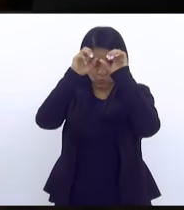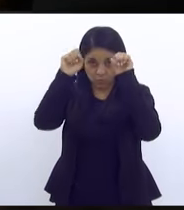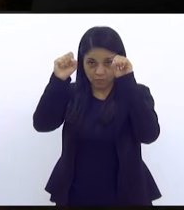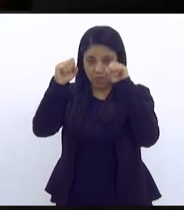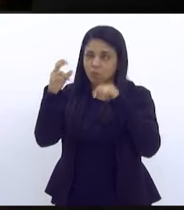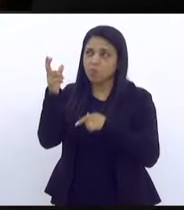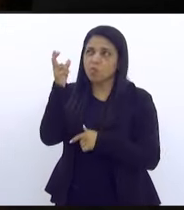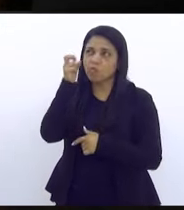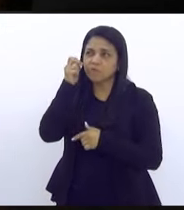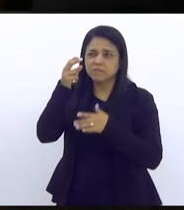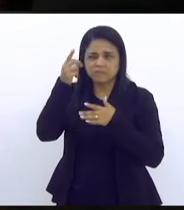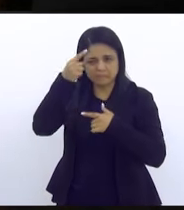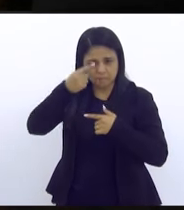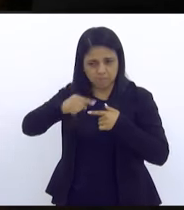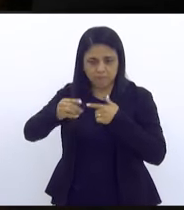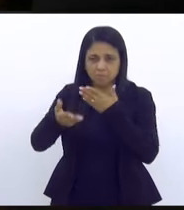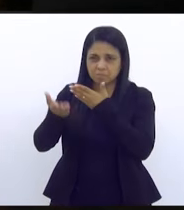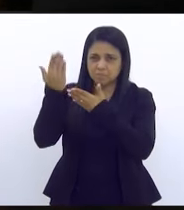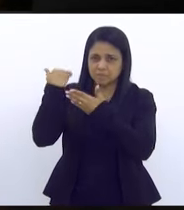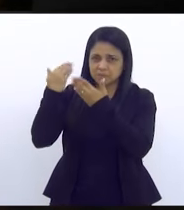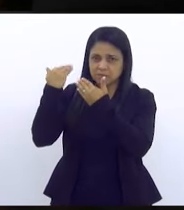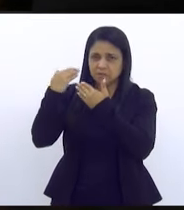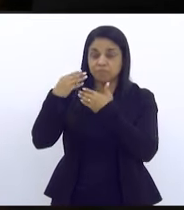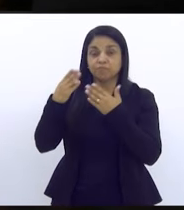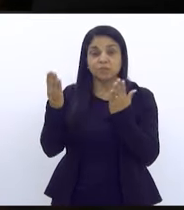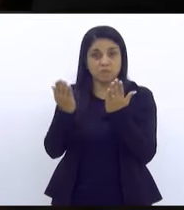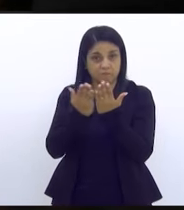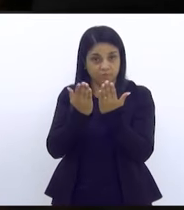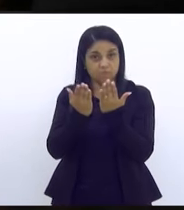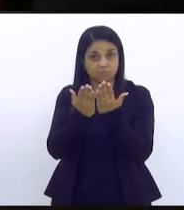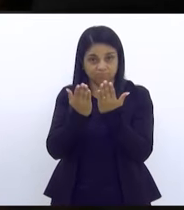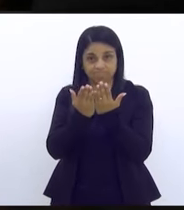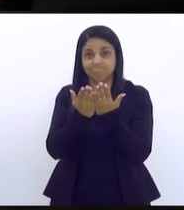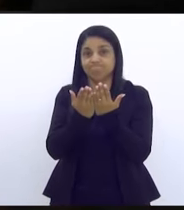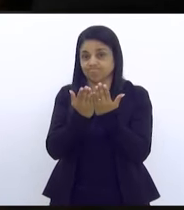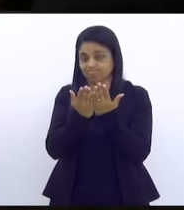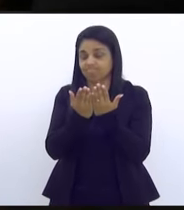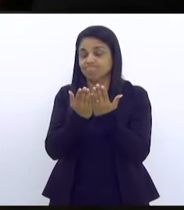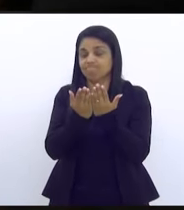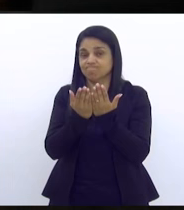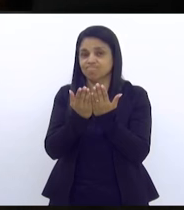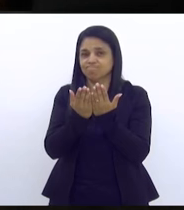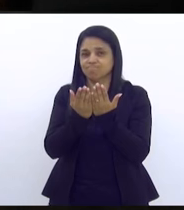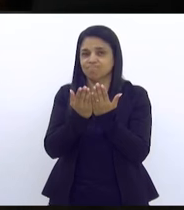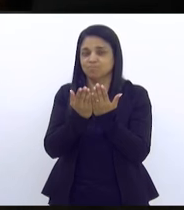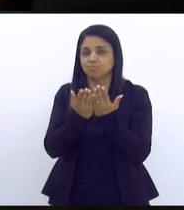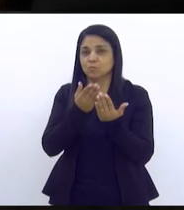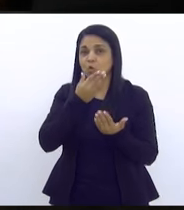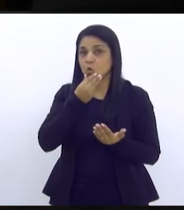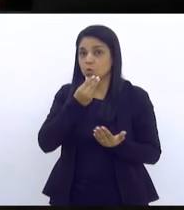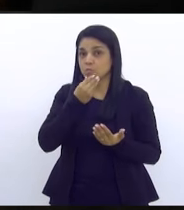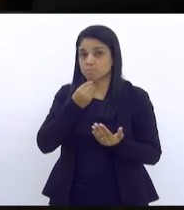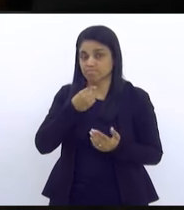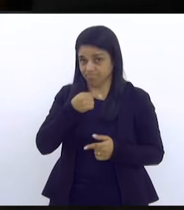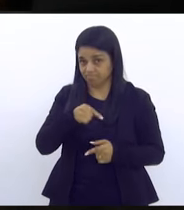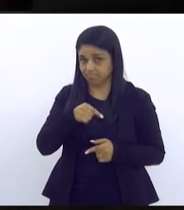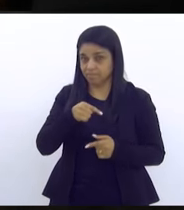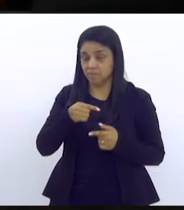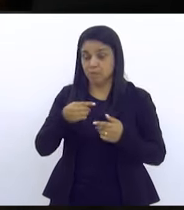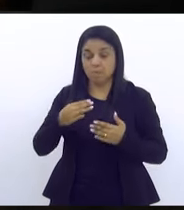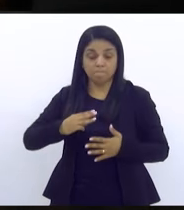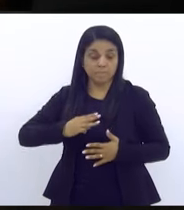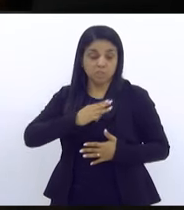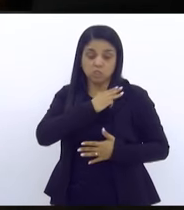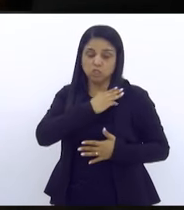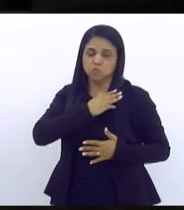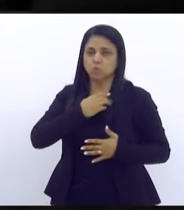a semana passada, um ministro do Supremo que é evangélico, ele dizendo que nunca imaginou, nunca sonhou chegar ao